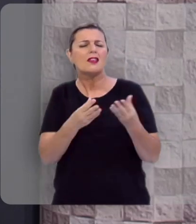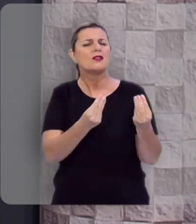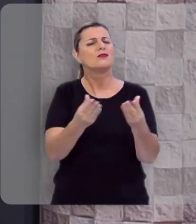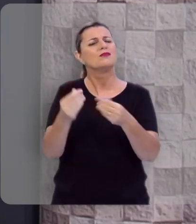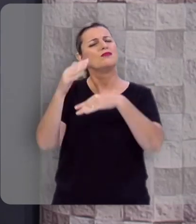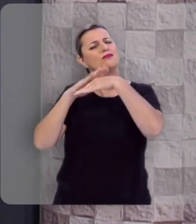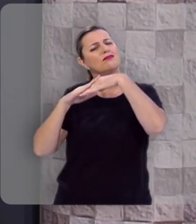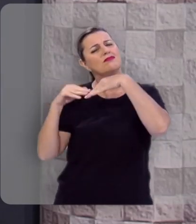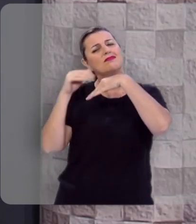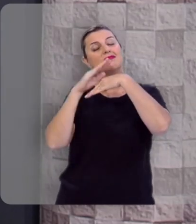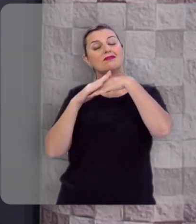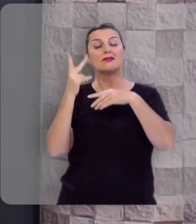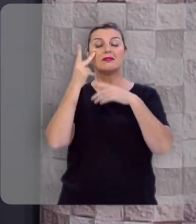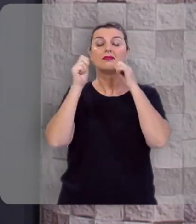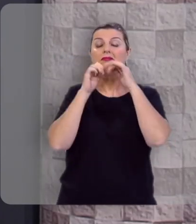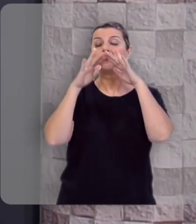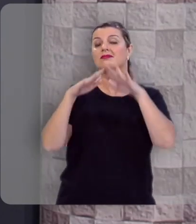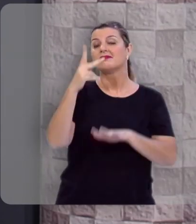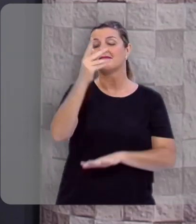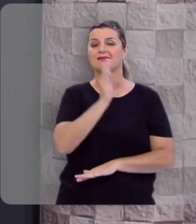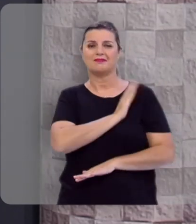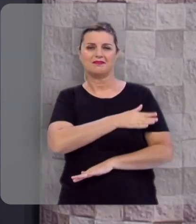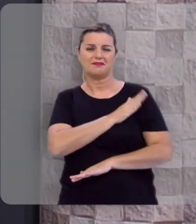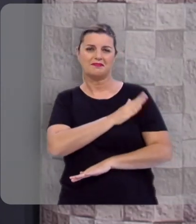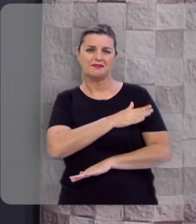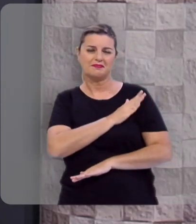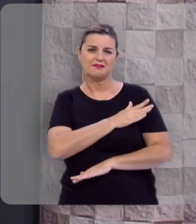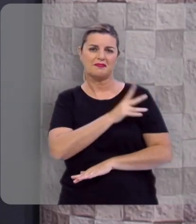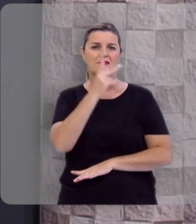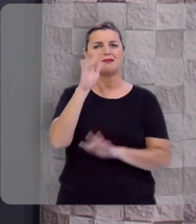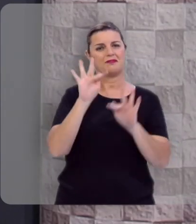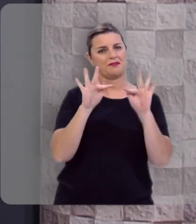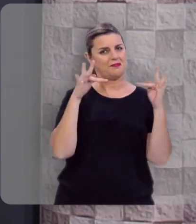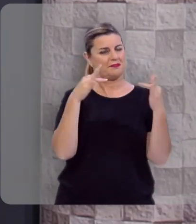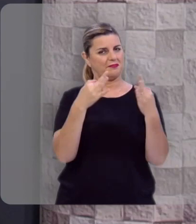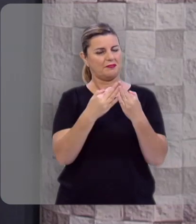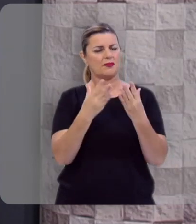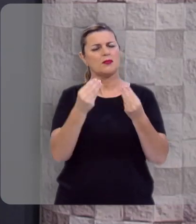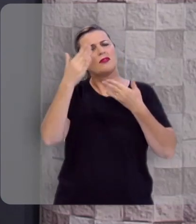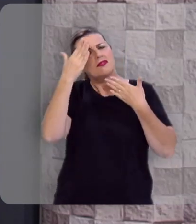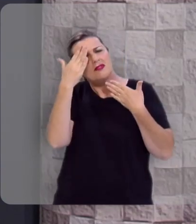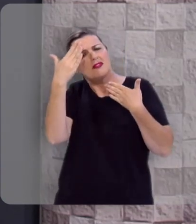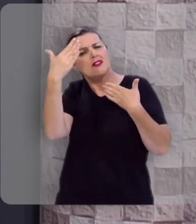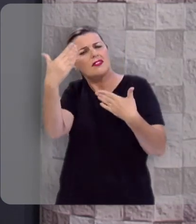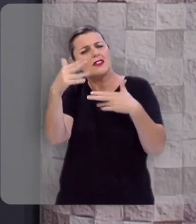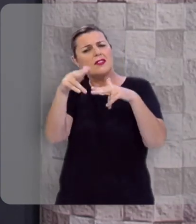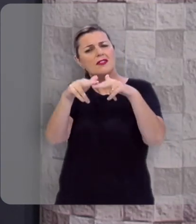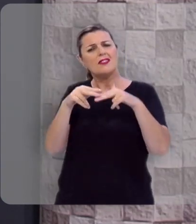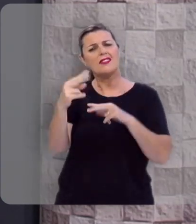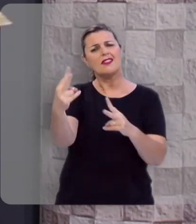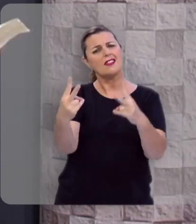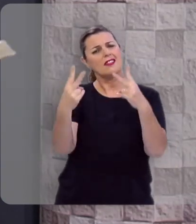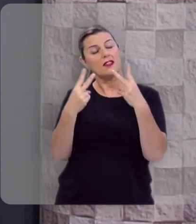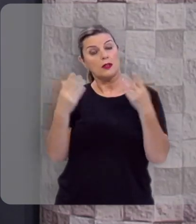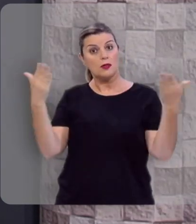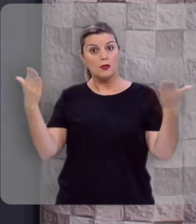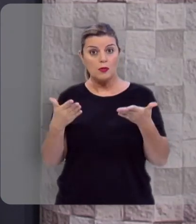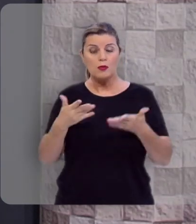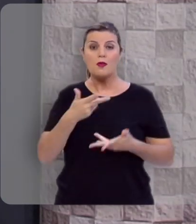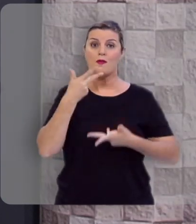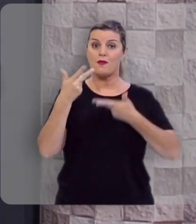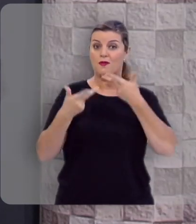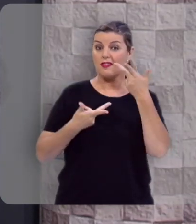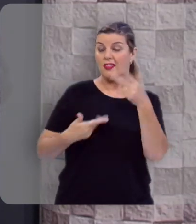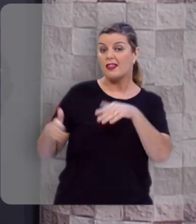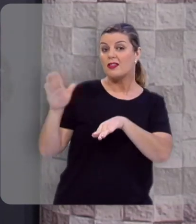tanto carinho para abençoar o seu coração, a sua família. Muito obrigado por estar conosco. Hoje eu quero tratar